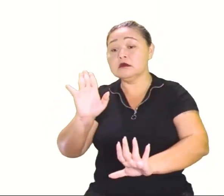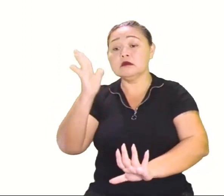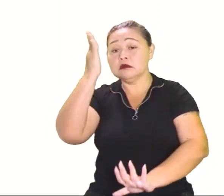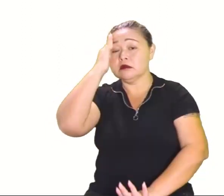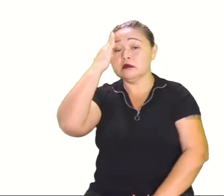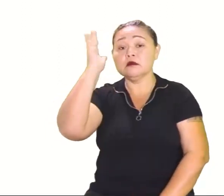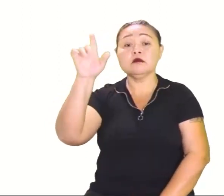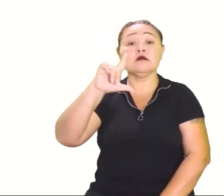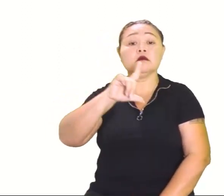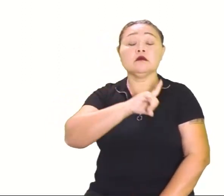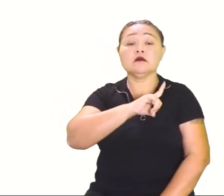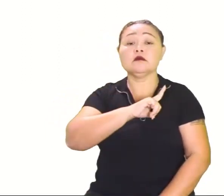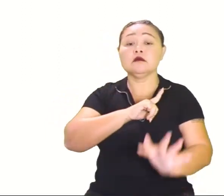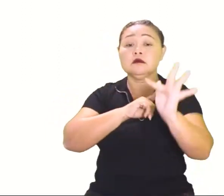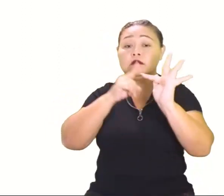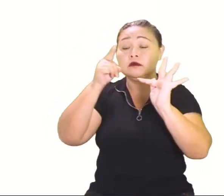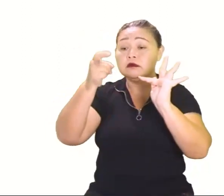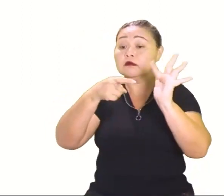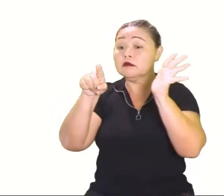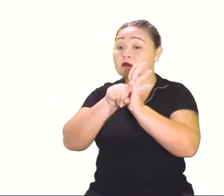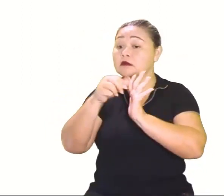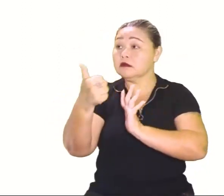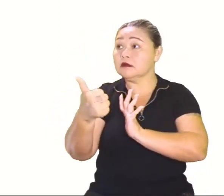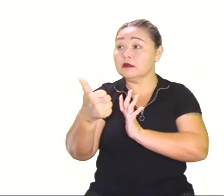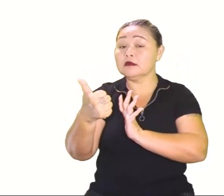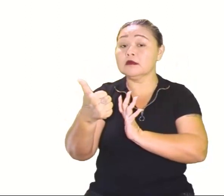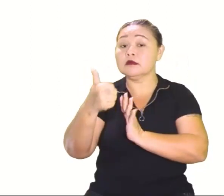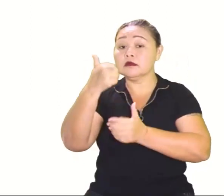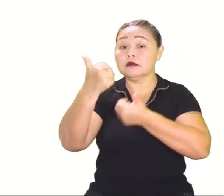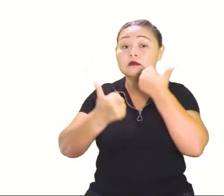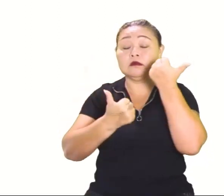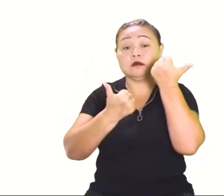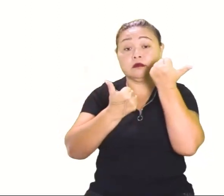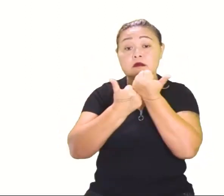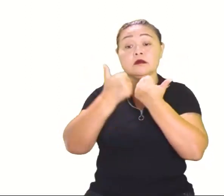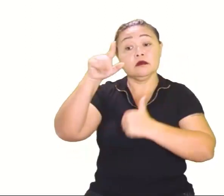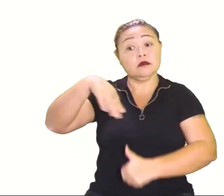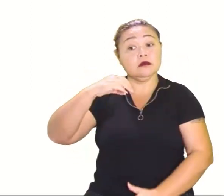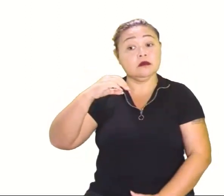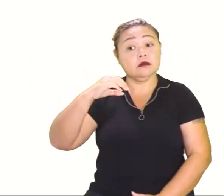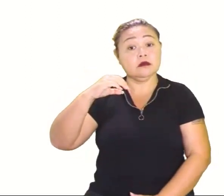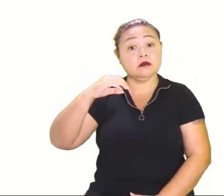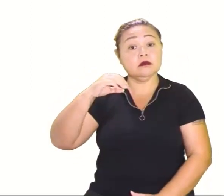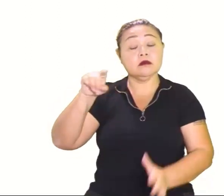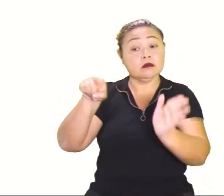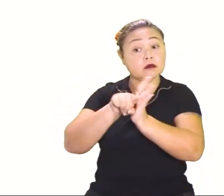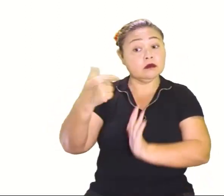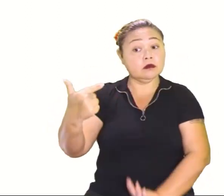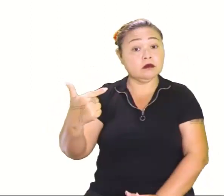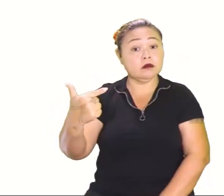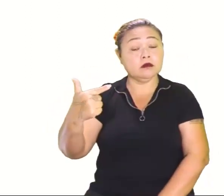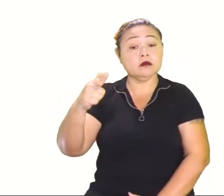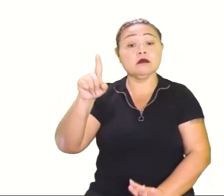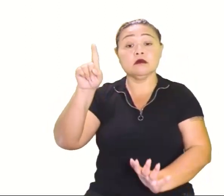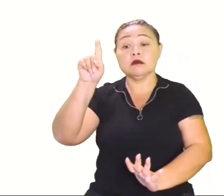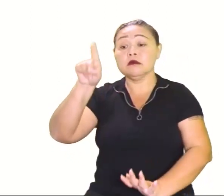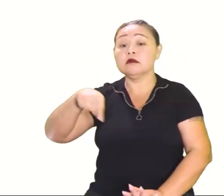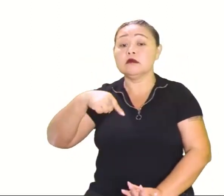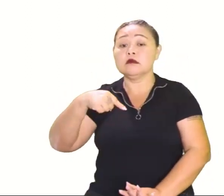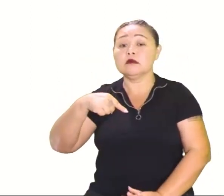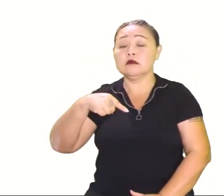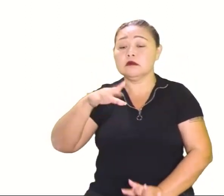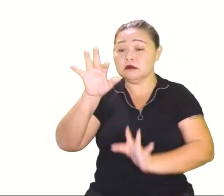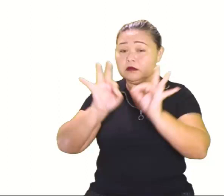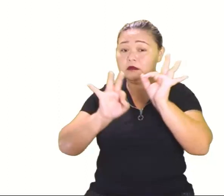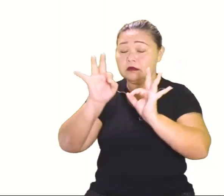vamos entender. Então vamos lá, vamos fazer quando x é menos 1. Nós vamos fazer quando x é menos 2. E quando x é 0. Vamos